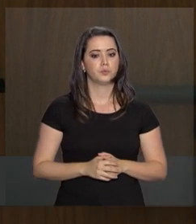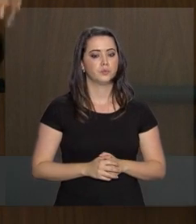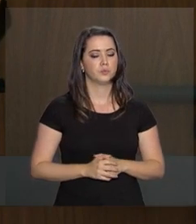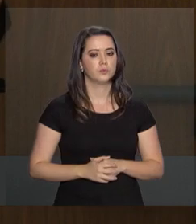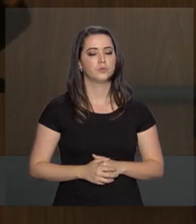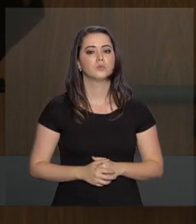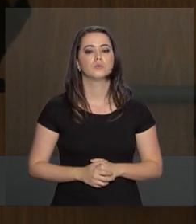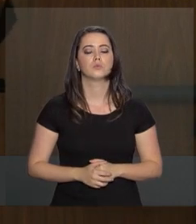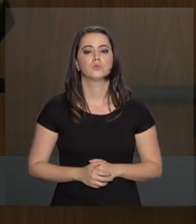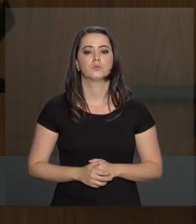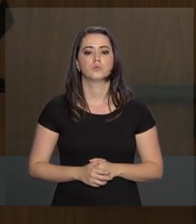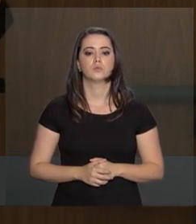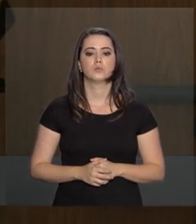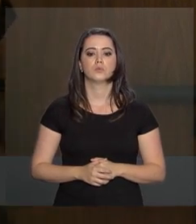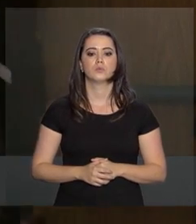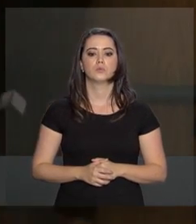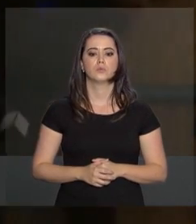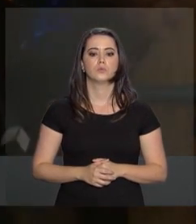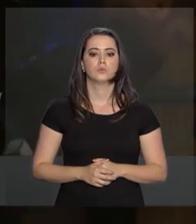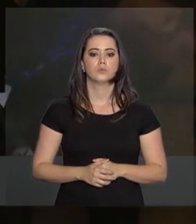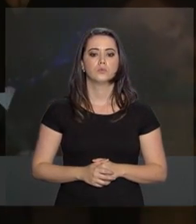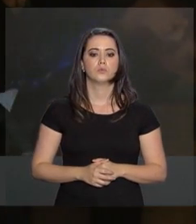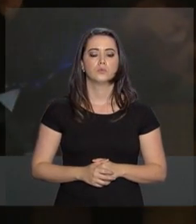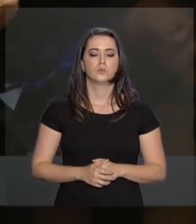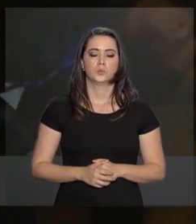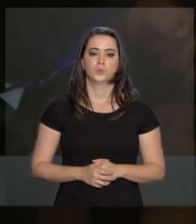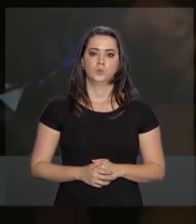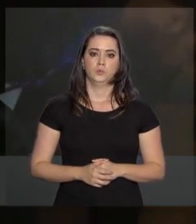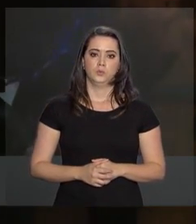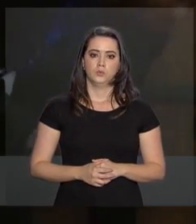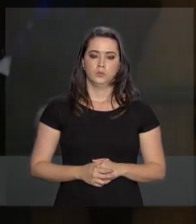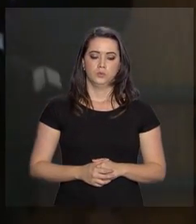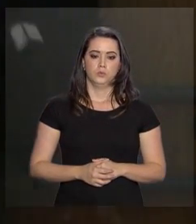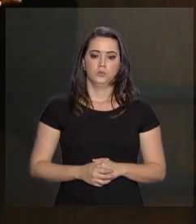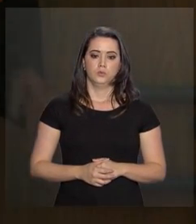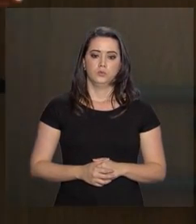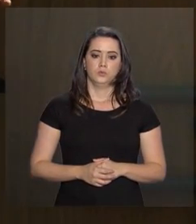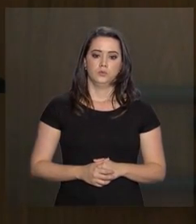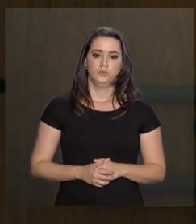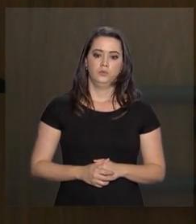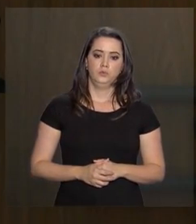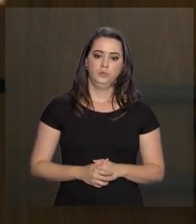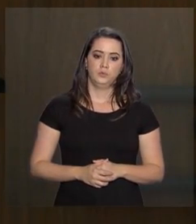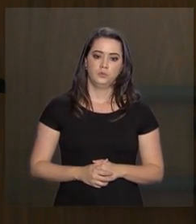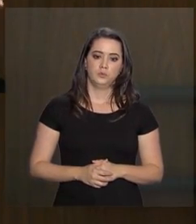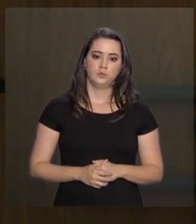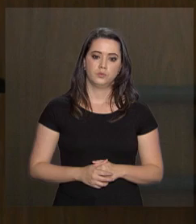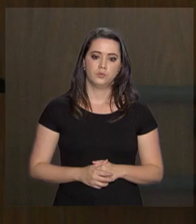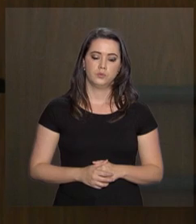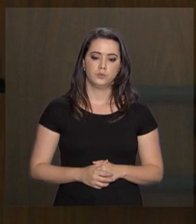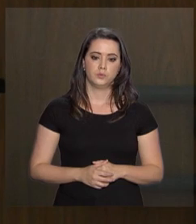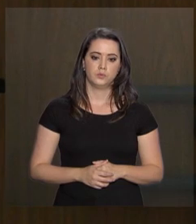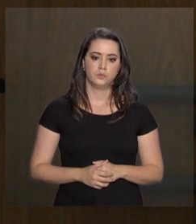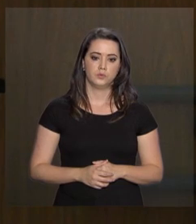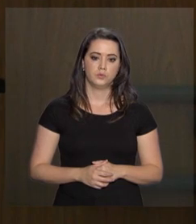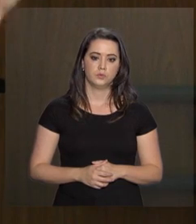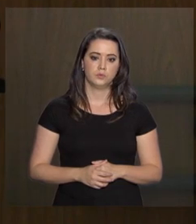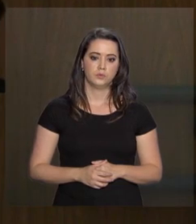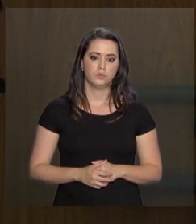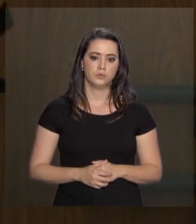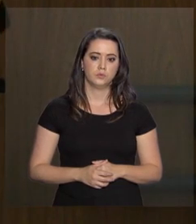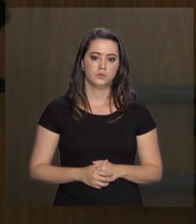para dúvidas, angústias, incertezas a respeito de que será o futuro. Porque nós temos uma democracia resiliente